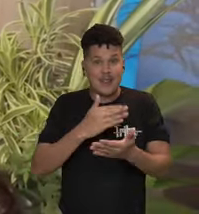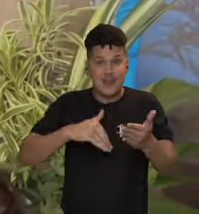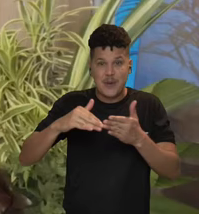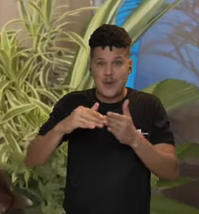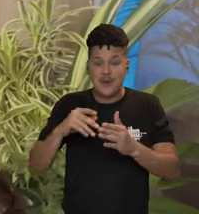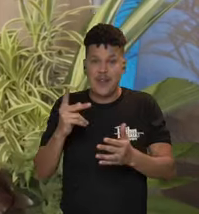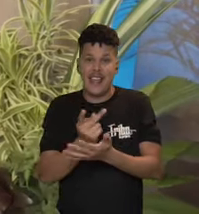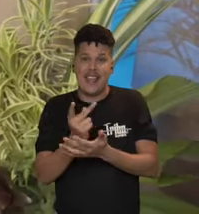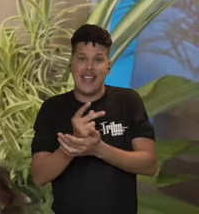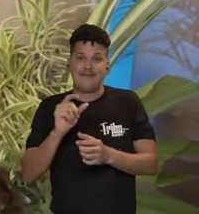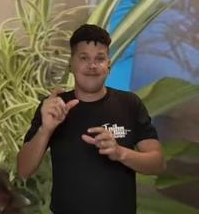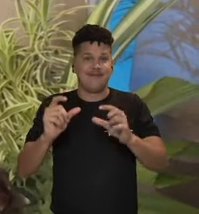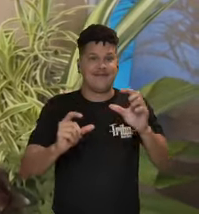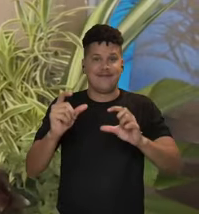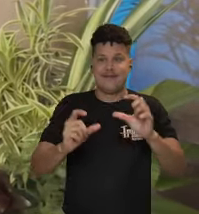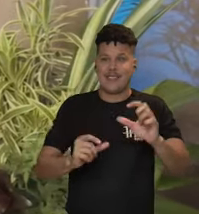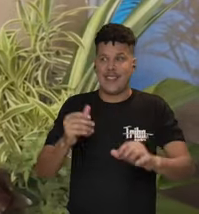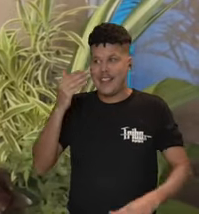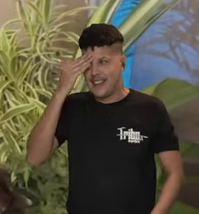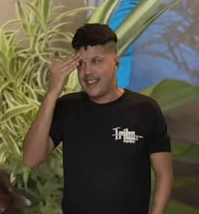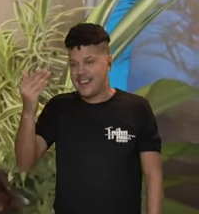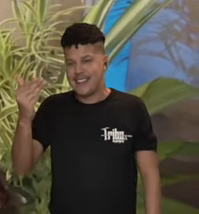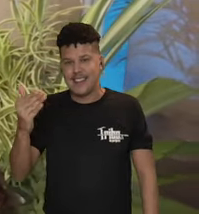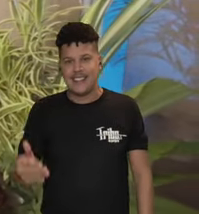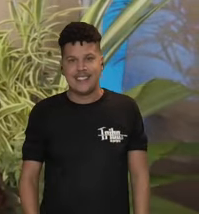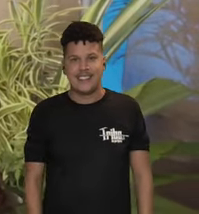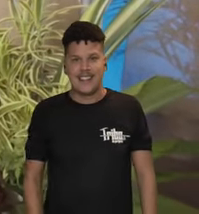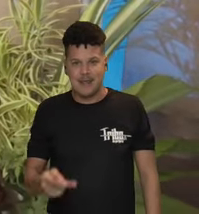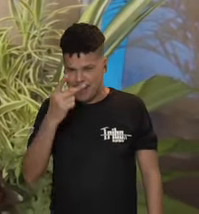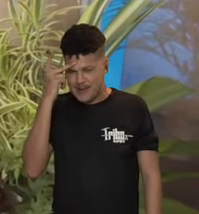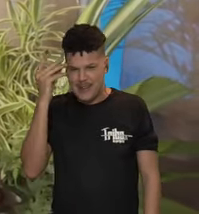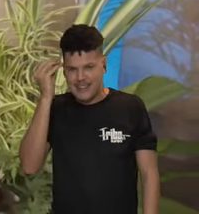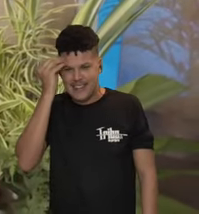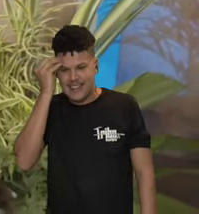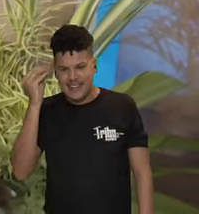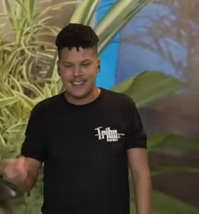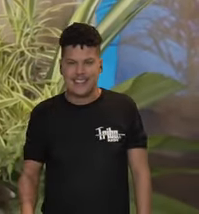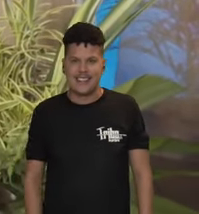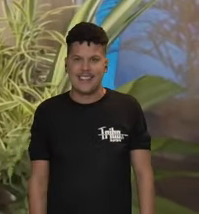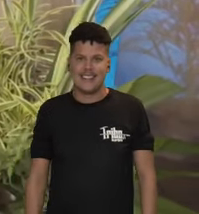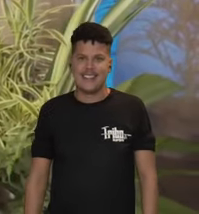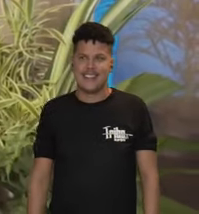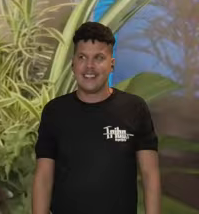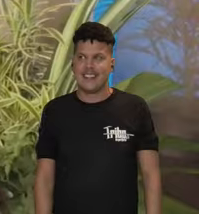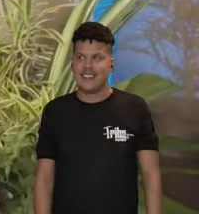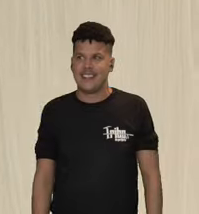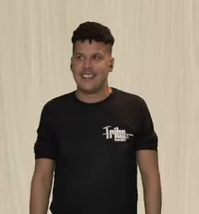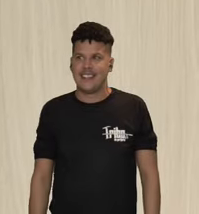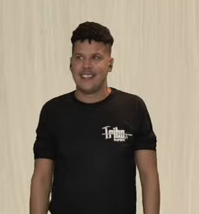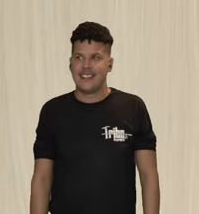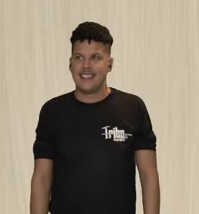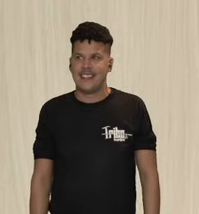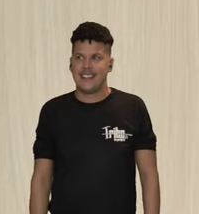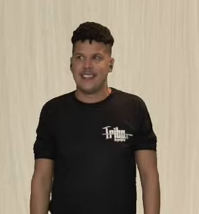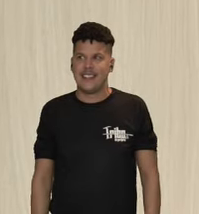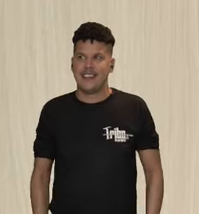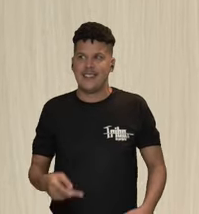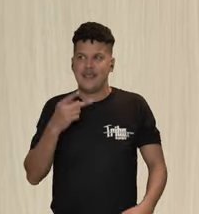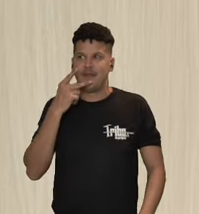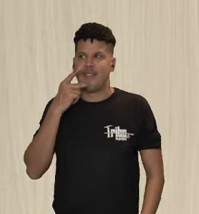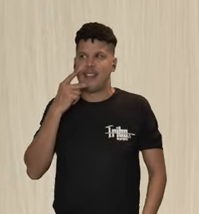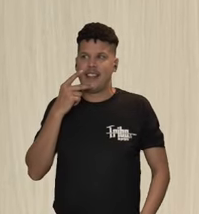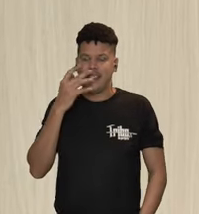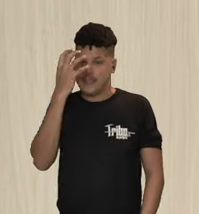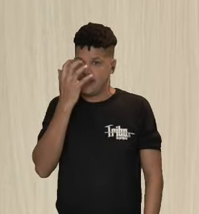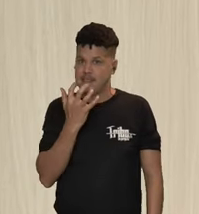Então, agradeço. Acho que a rapaziada vai compreender essa aí. E, mano, vamos falar sério agora.